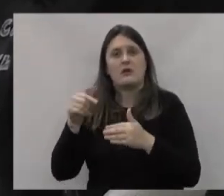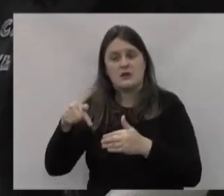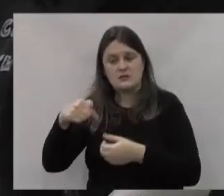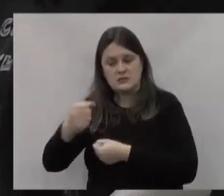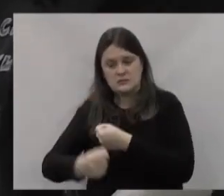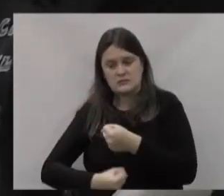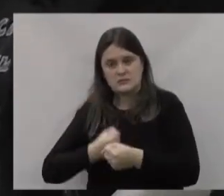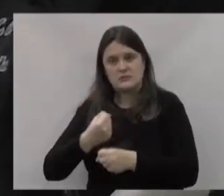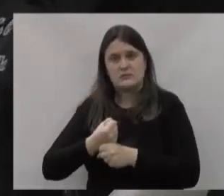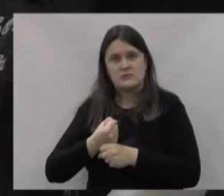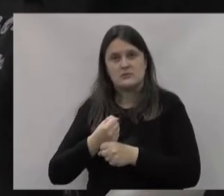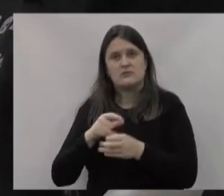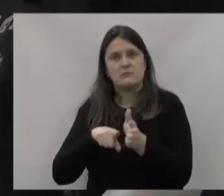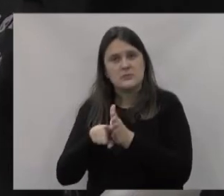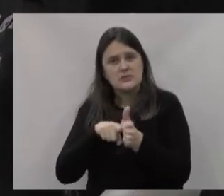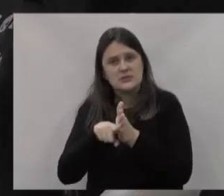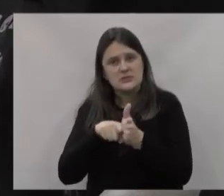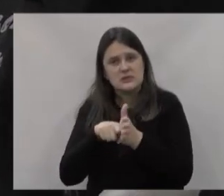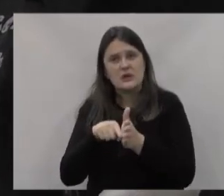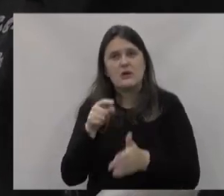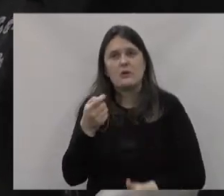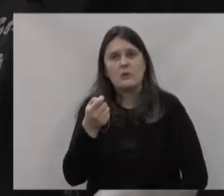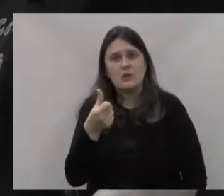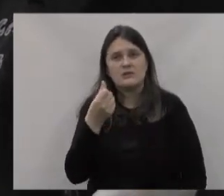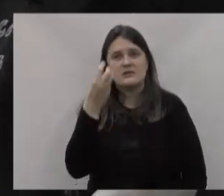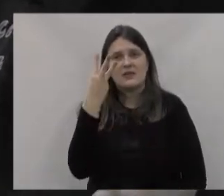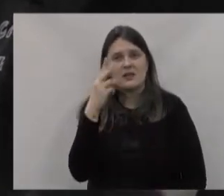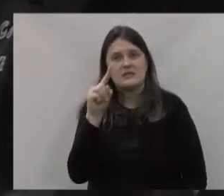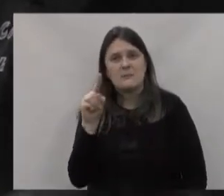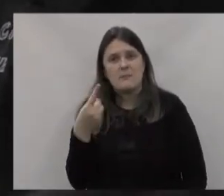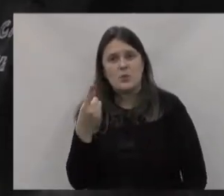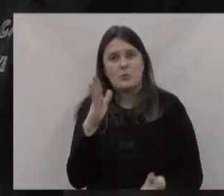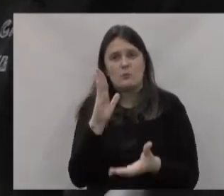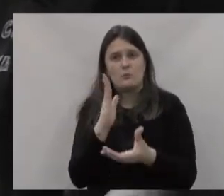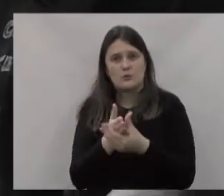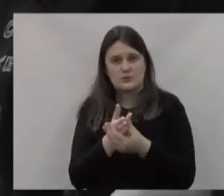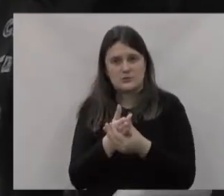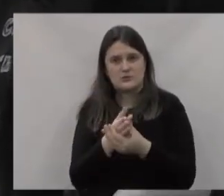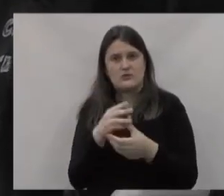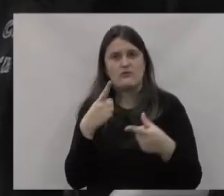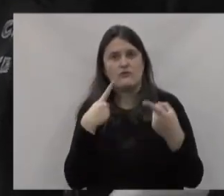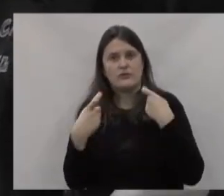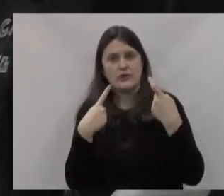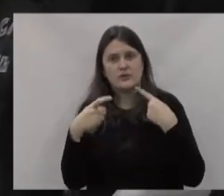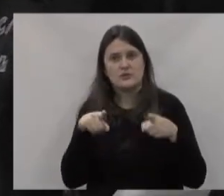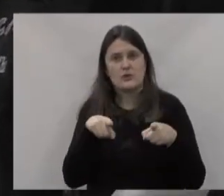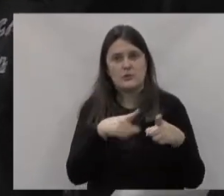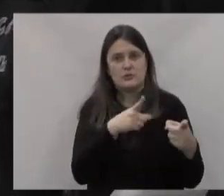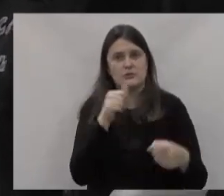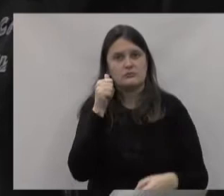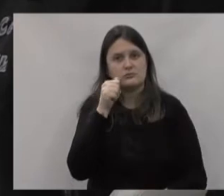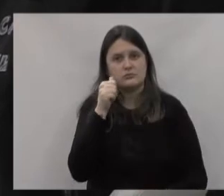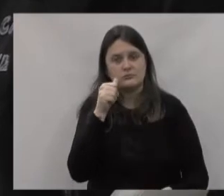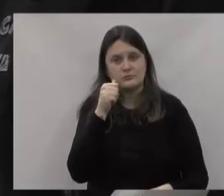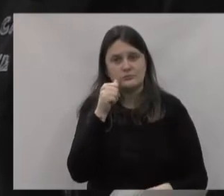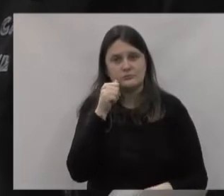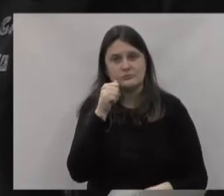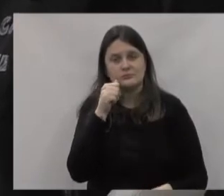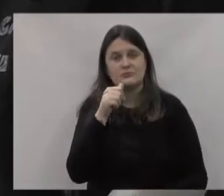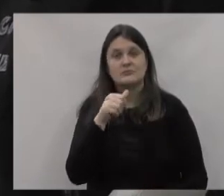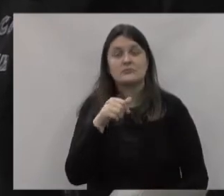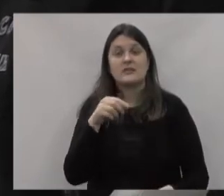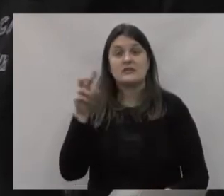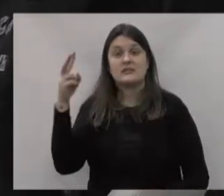desse ano para a primeira vara criminal, deu quase 3.000 processos de violência contra as mulheres. Na